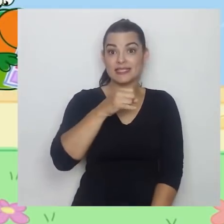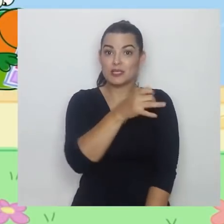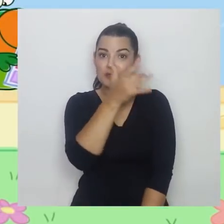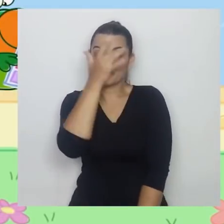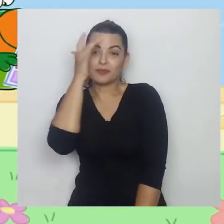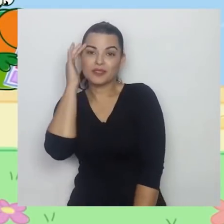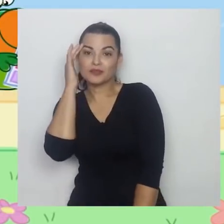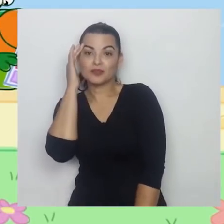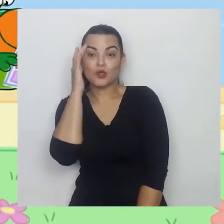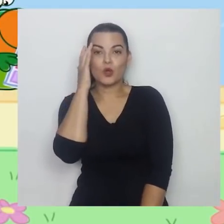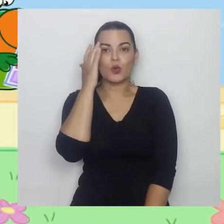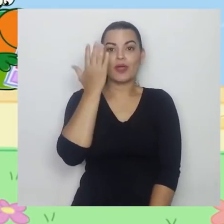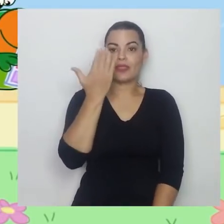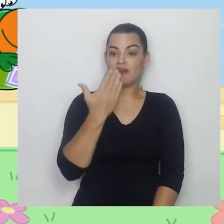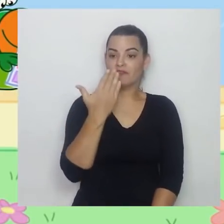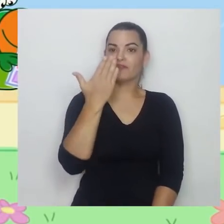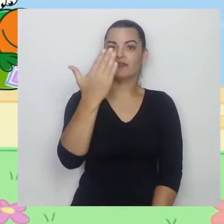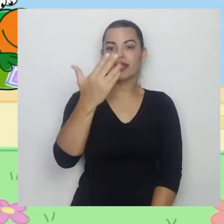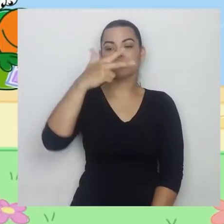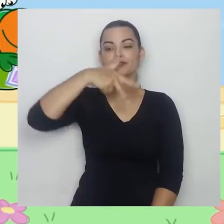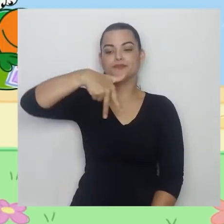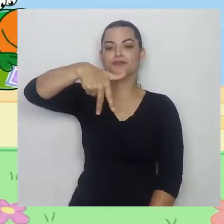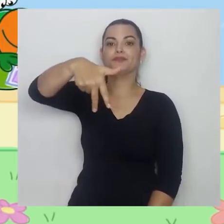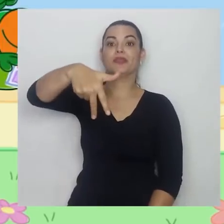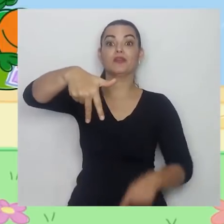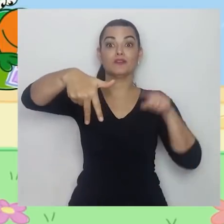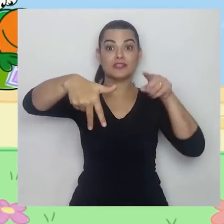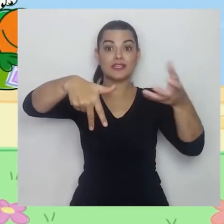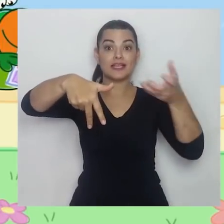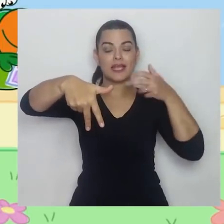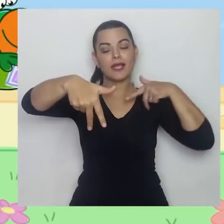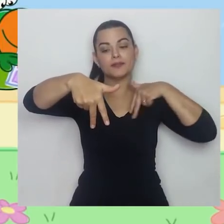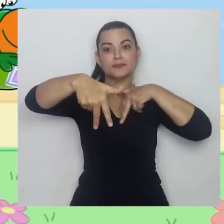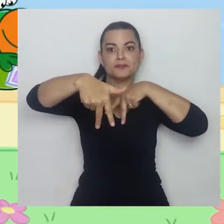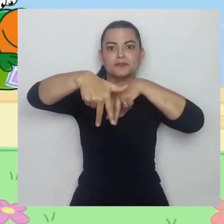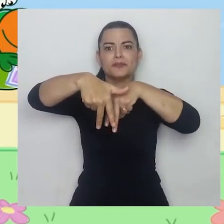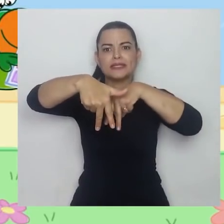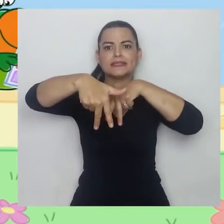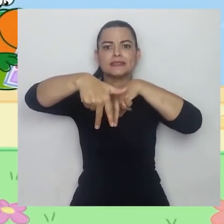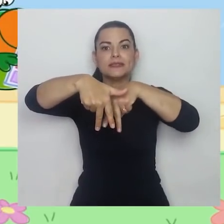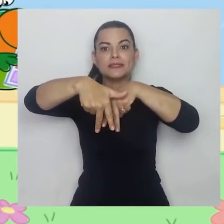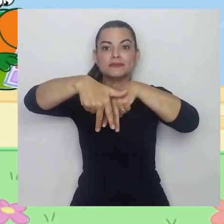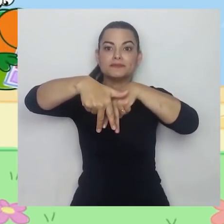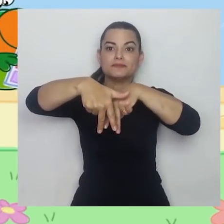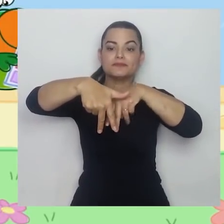estiver na frente e você quiser passar,